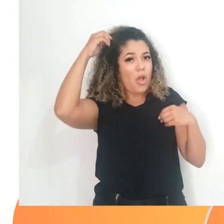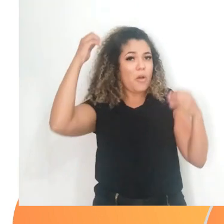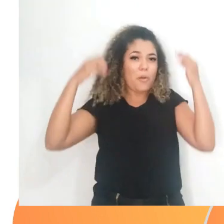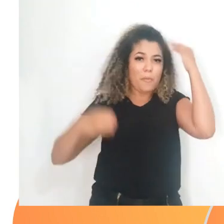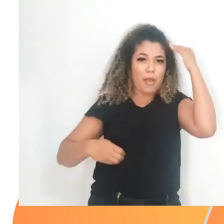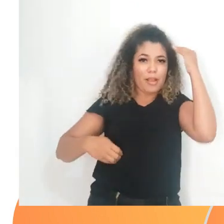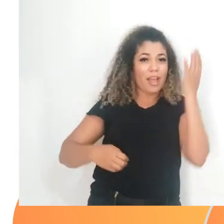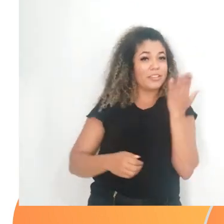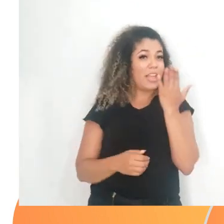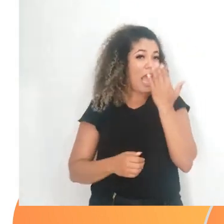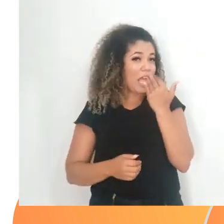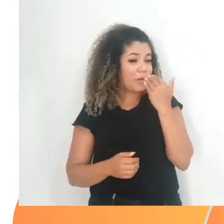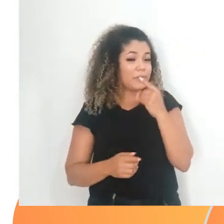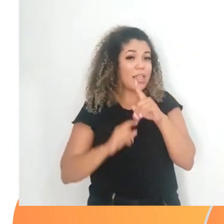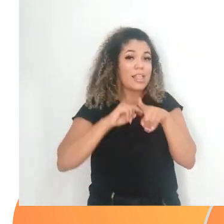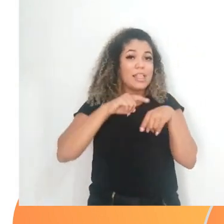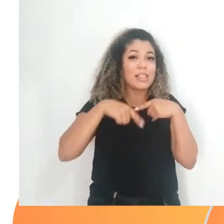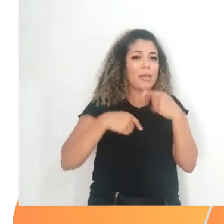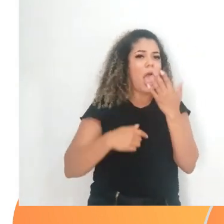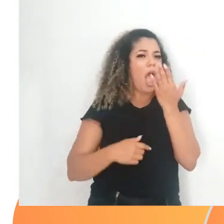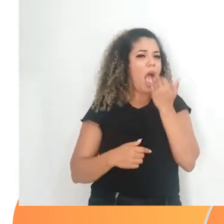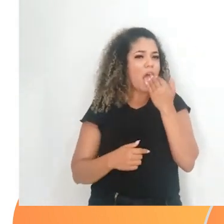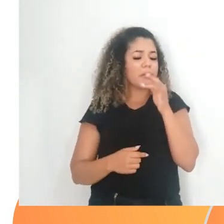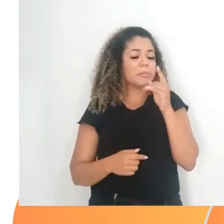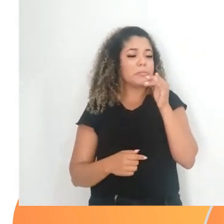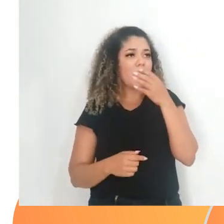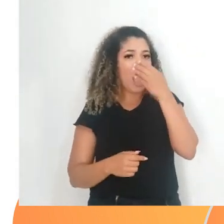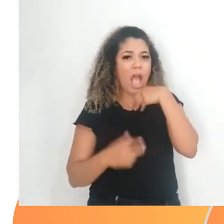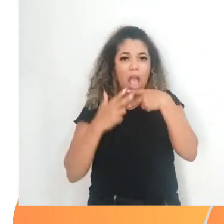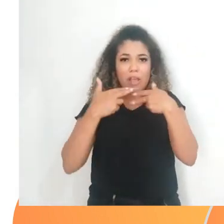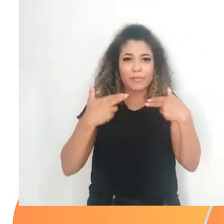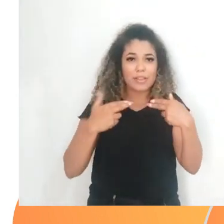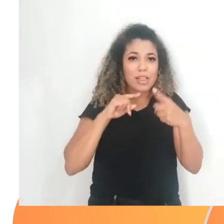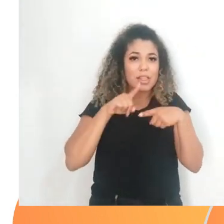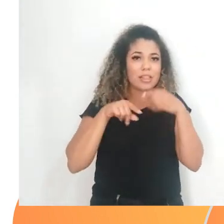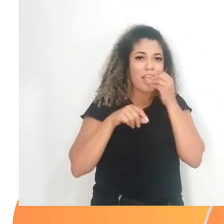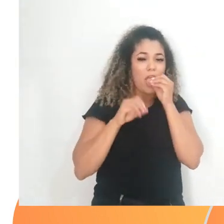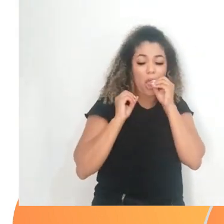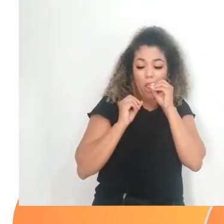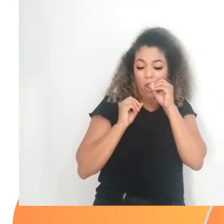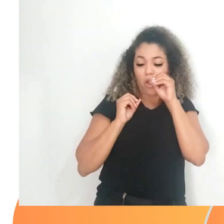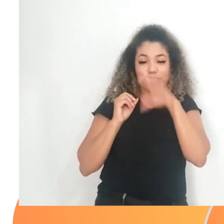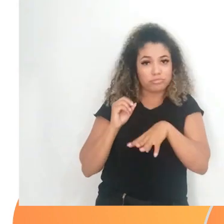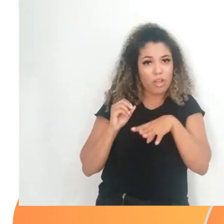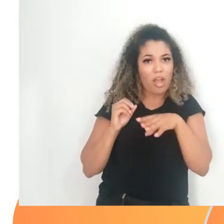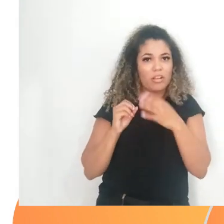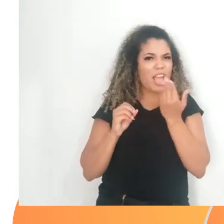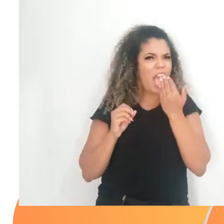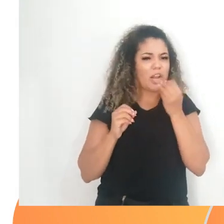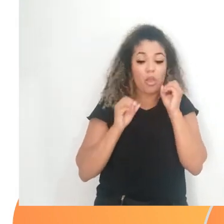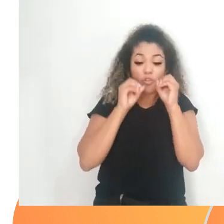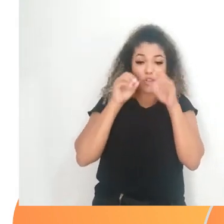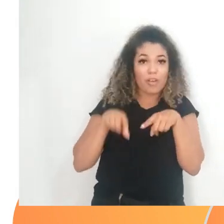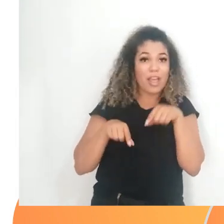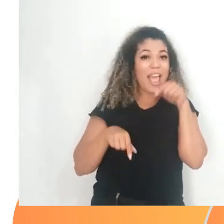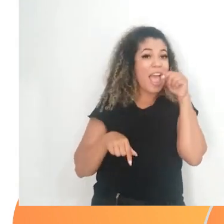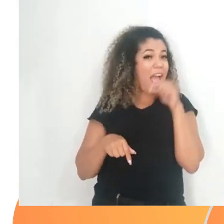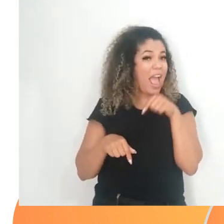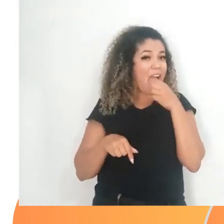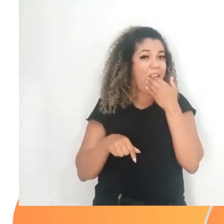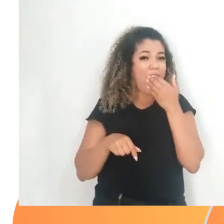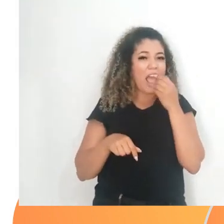está se alimentando e ali ele está comendo algum tipo de fruta e aí ele joga o restante que ele não comeu fora.